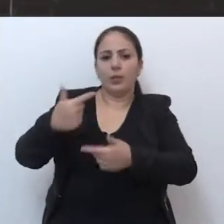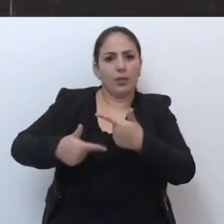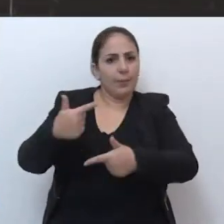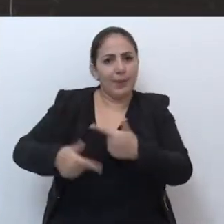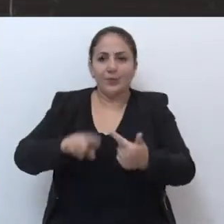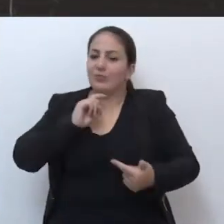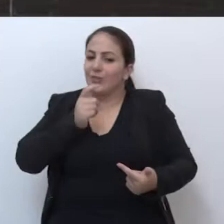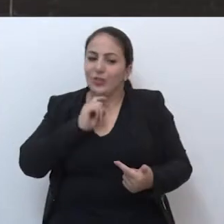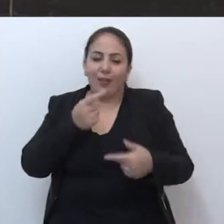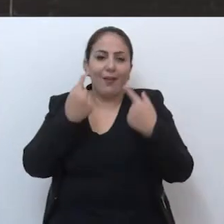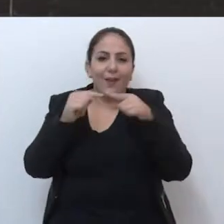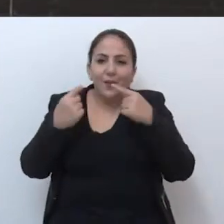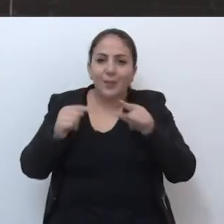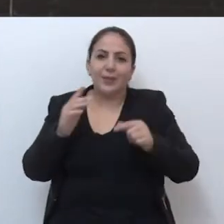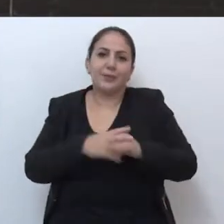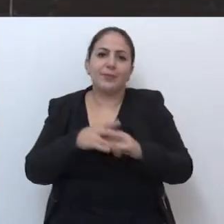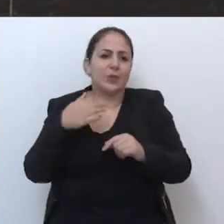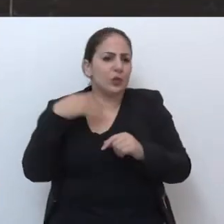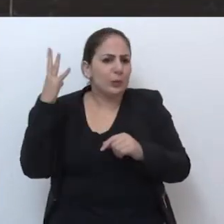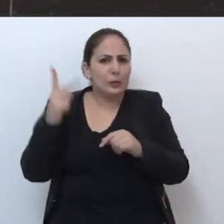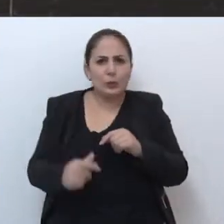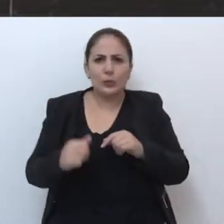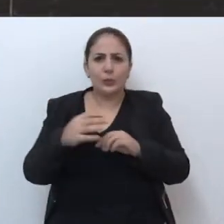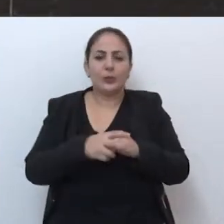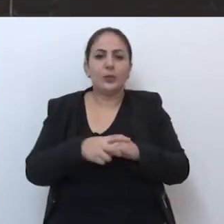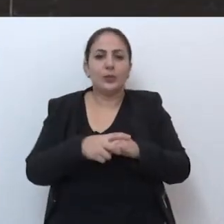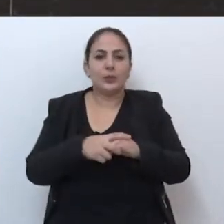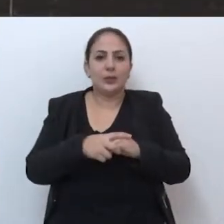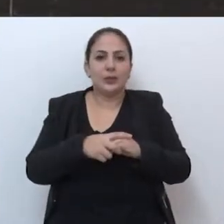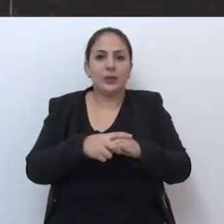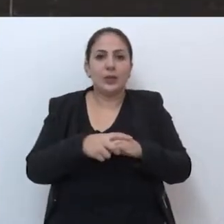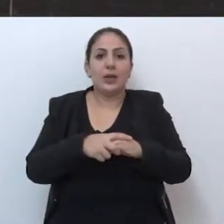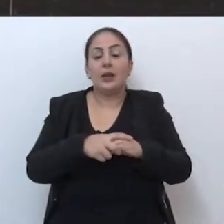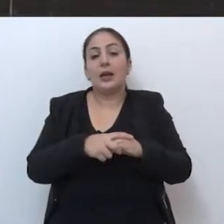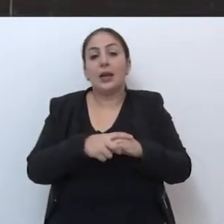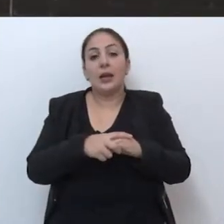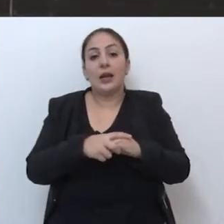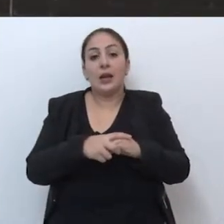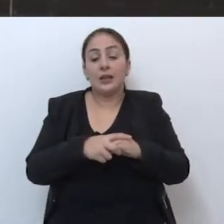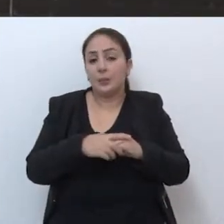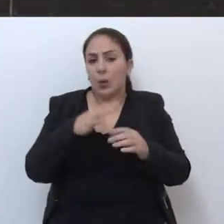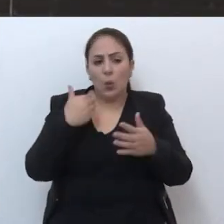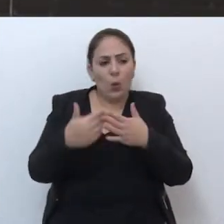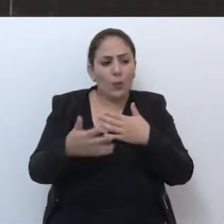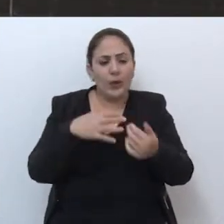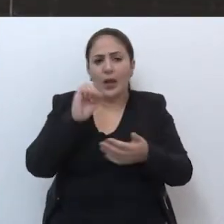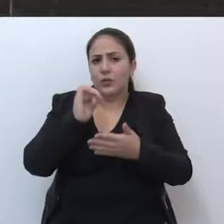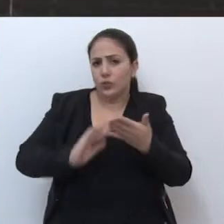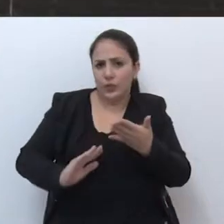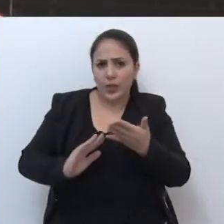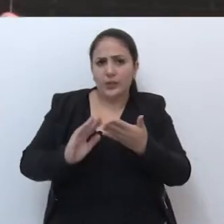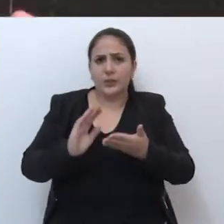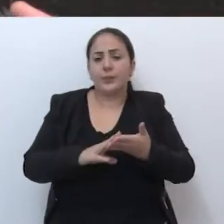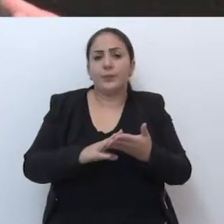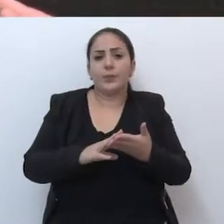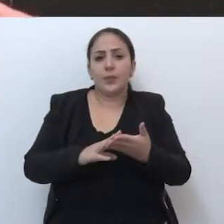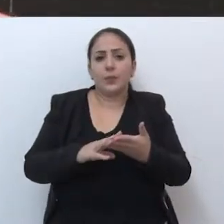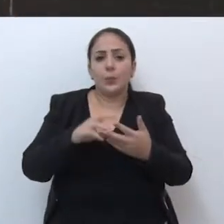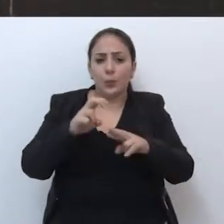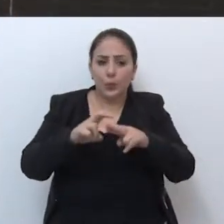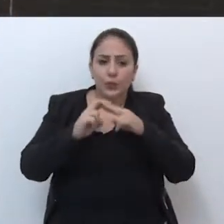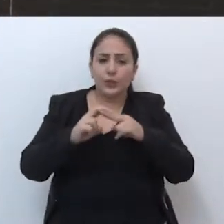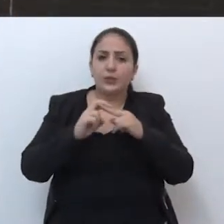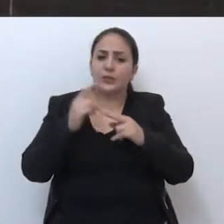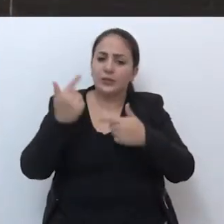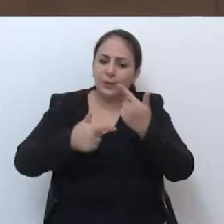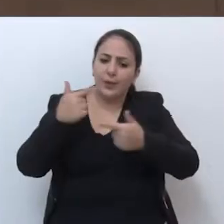não adianta ficar se queixando, né? Isso serve para todo mundo, serve para imobiliário, para qualquer atividade e inclusive para o setor público. Todo mundo